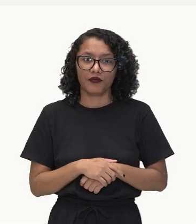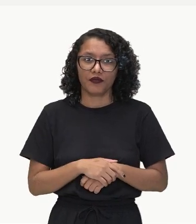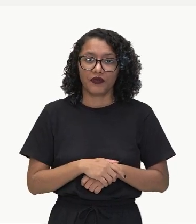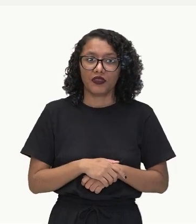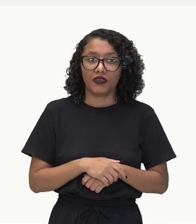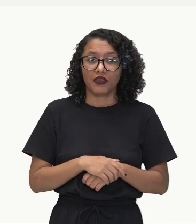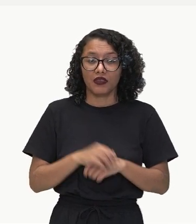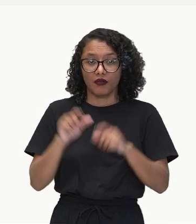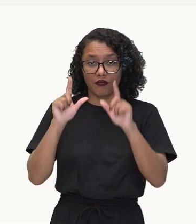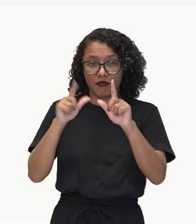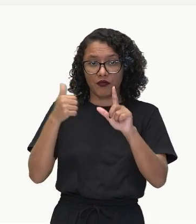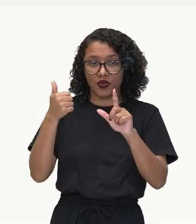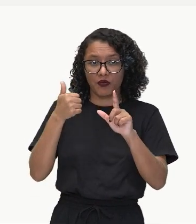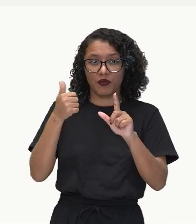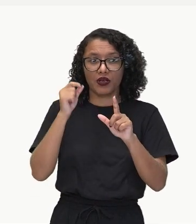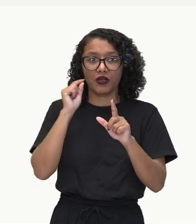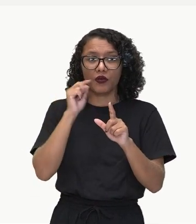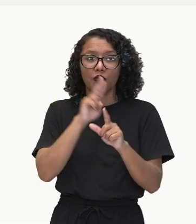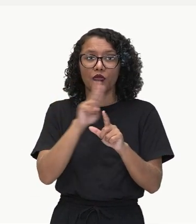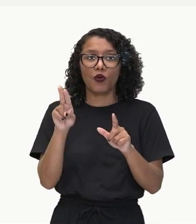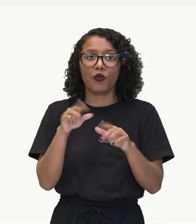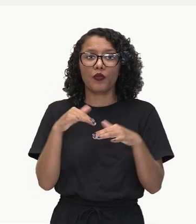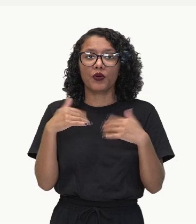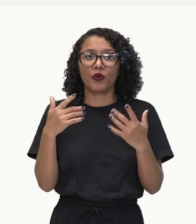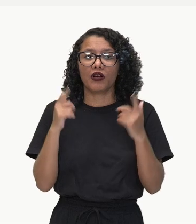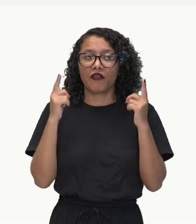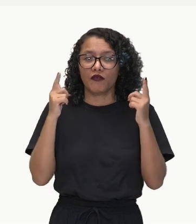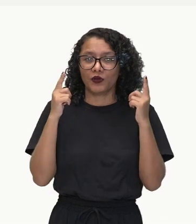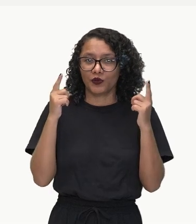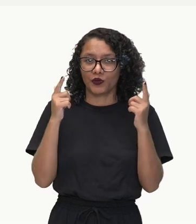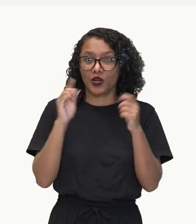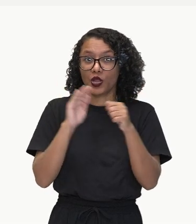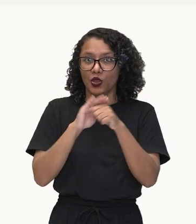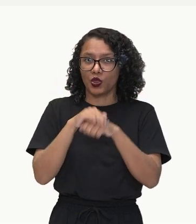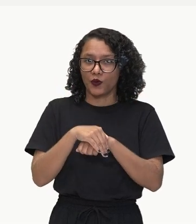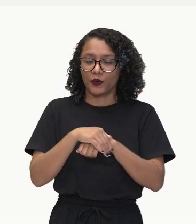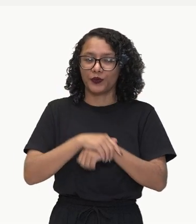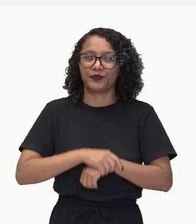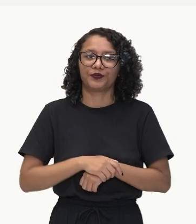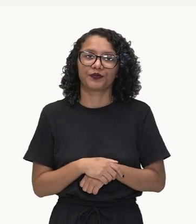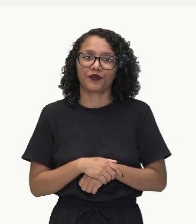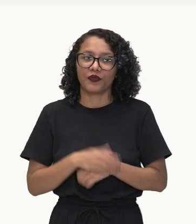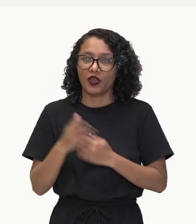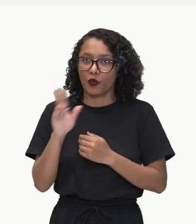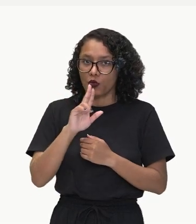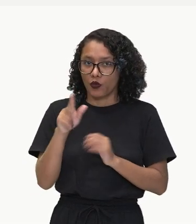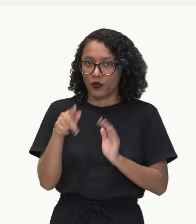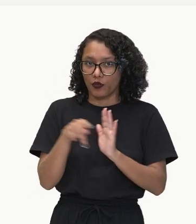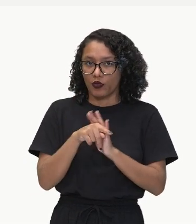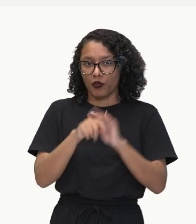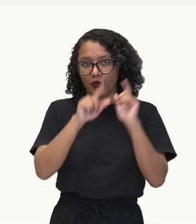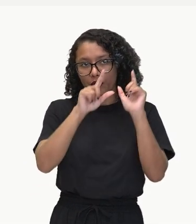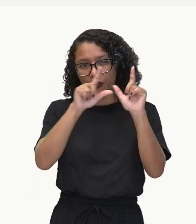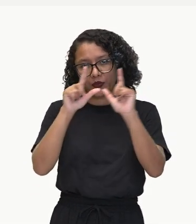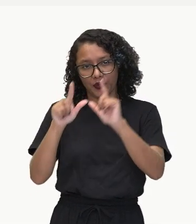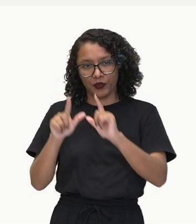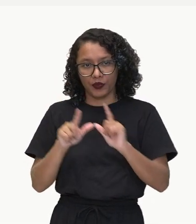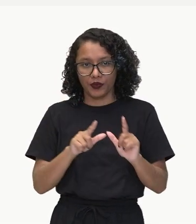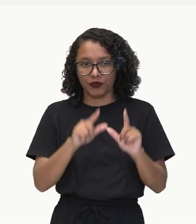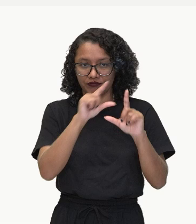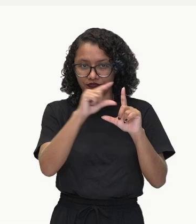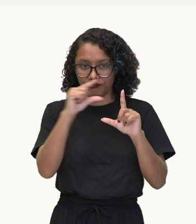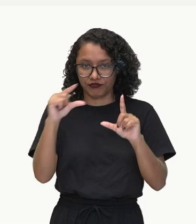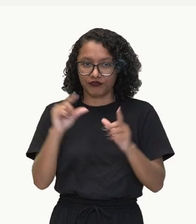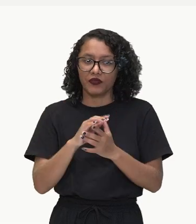Aventura Noturna. Olha só, observe aí. Aventura Noturna é o nome da tirinha. Aí temos aqui um